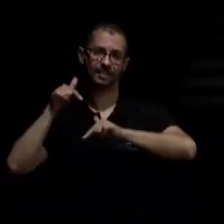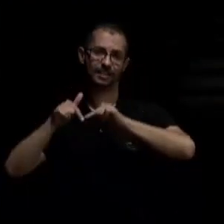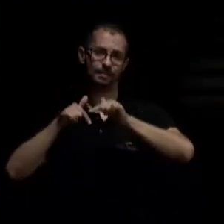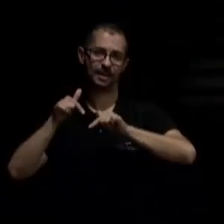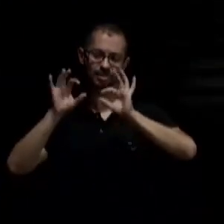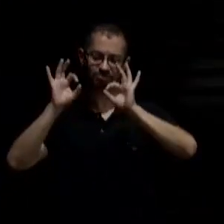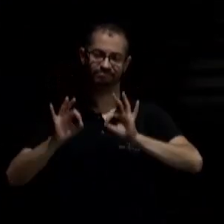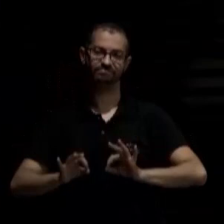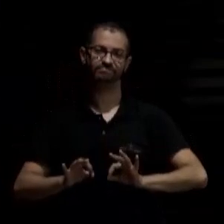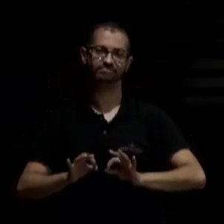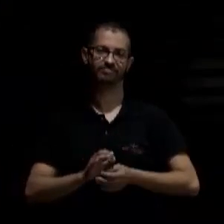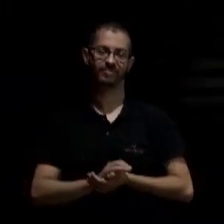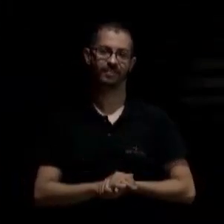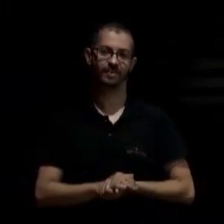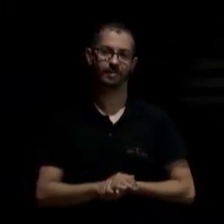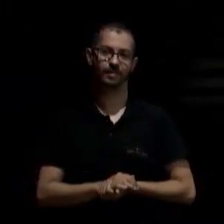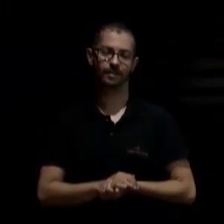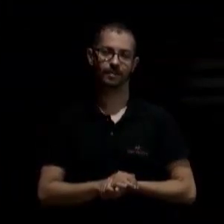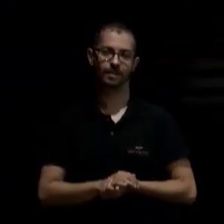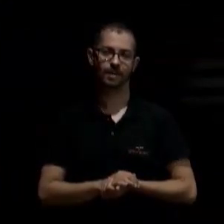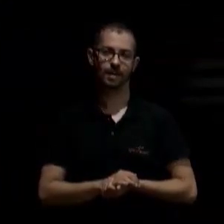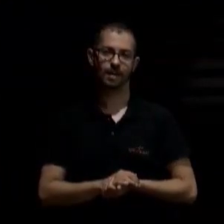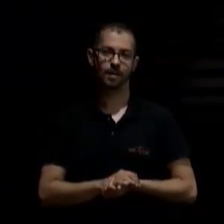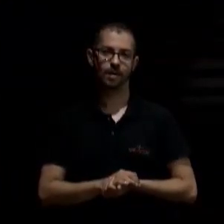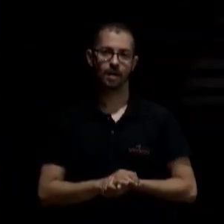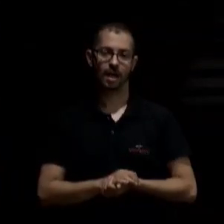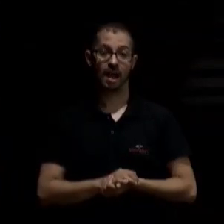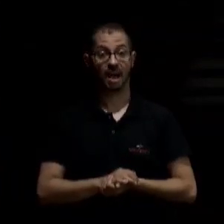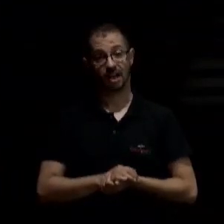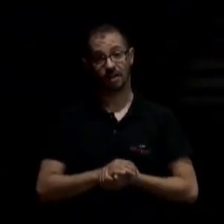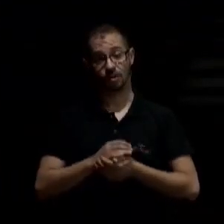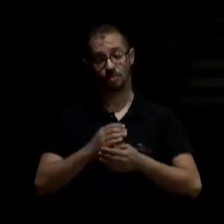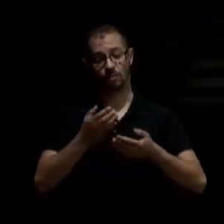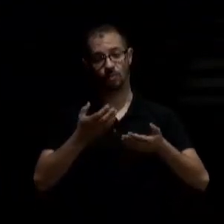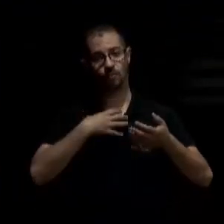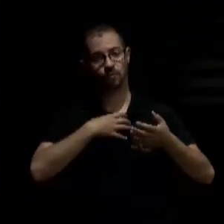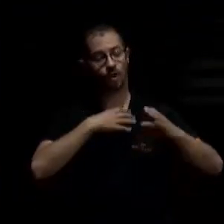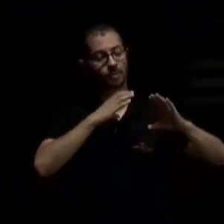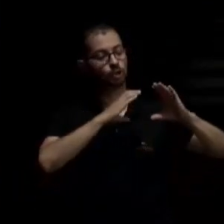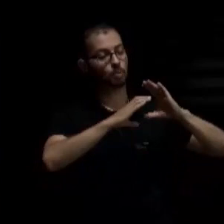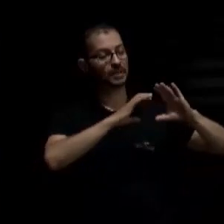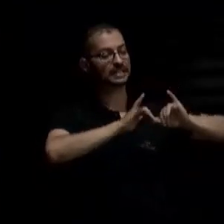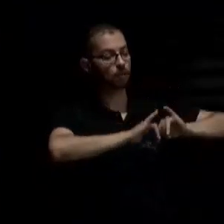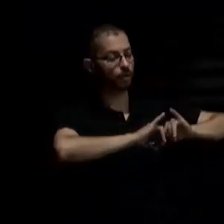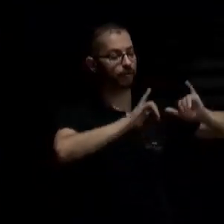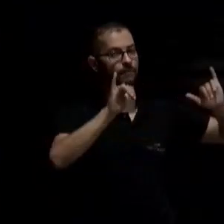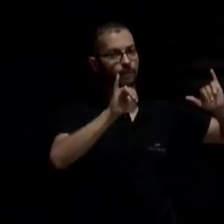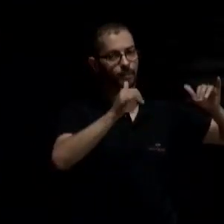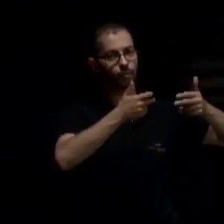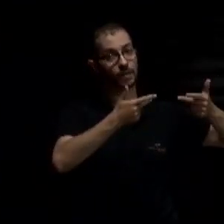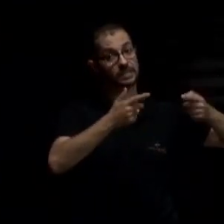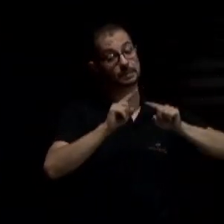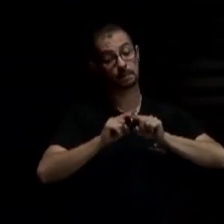eficazmente. Como veículo de comunicação, eu digo coisas, mas quando eu estou falando a palavra